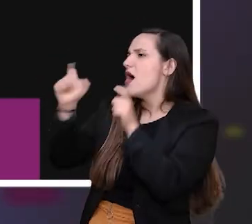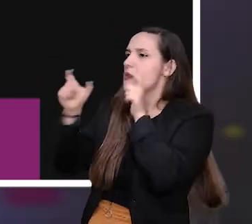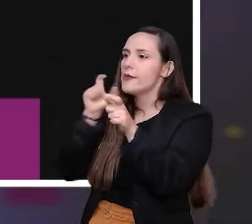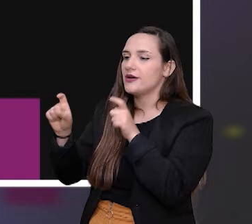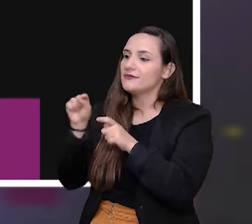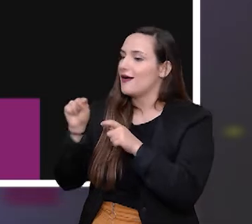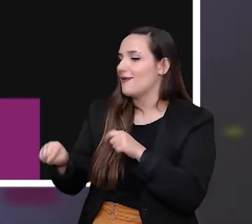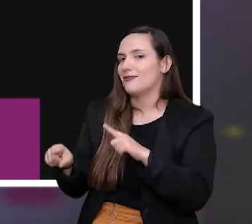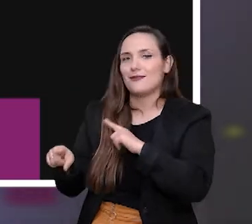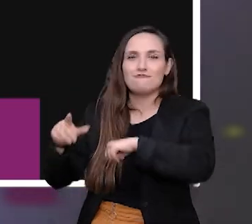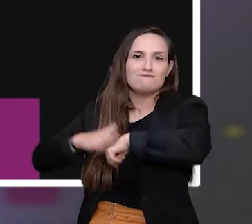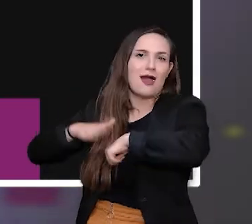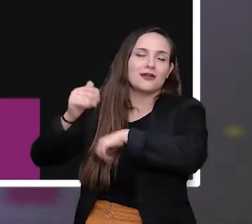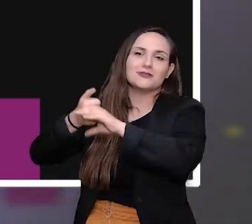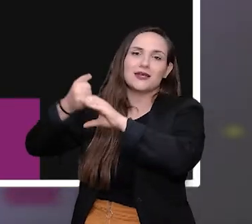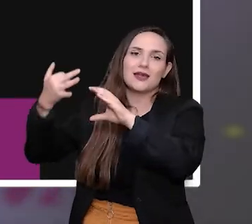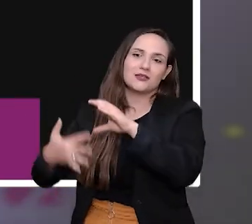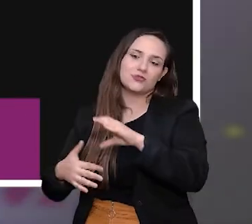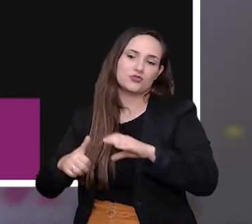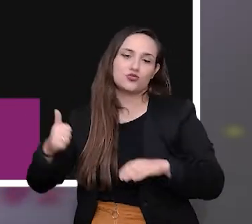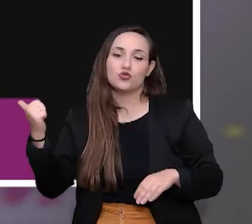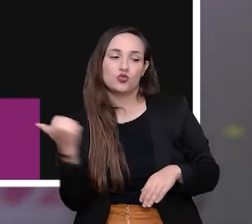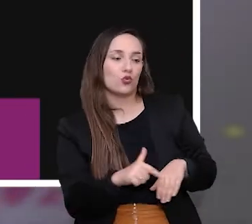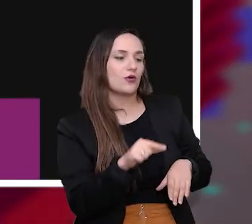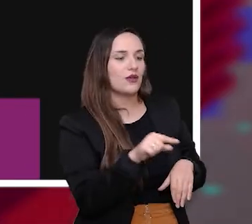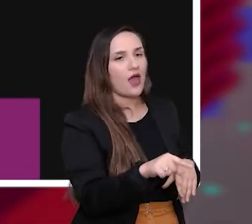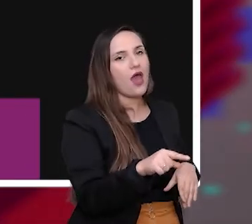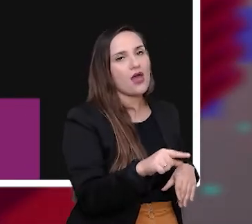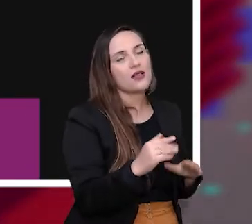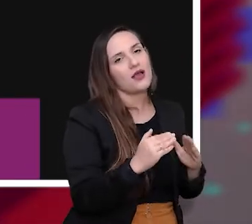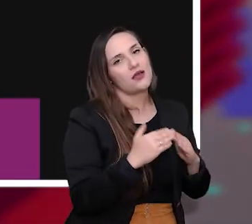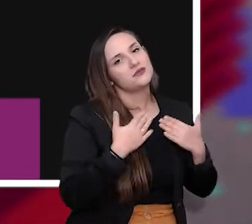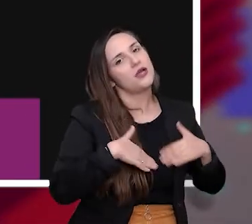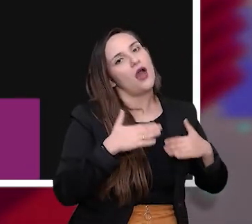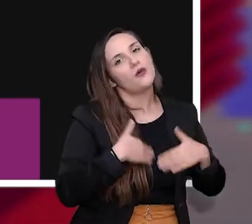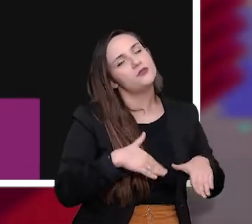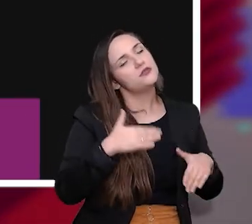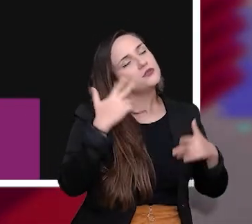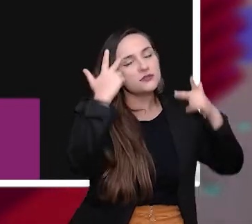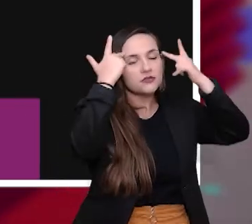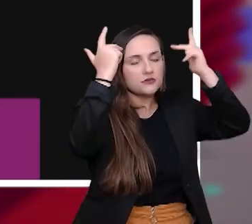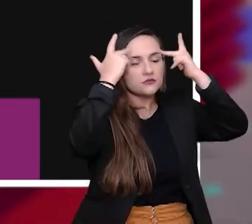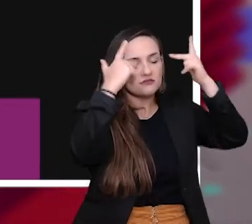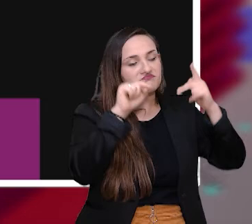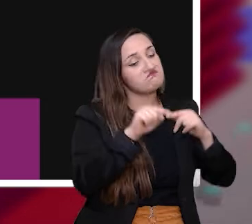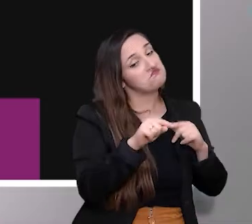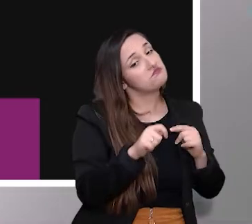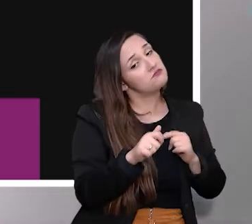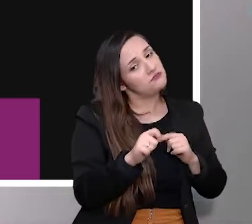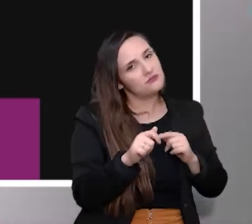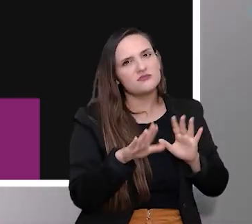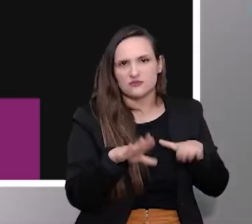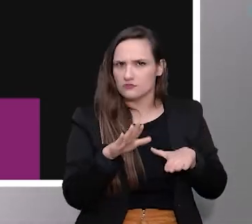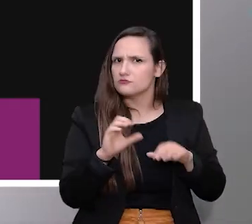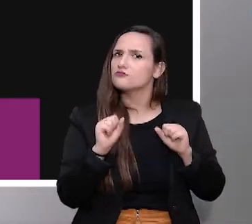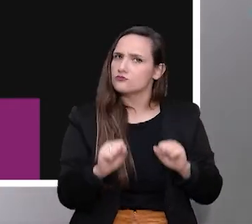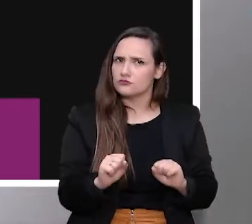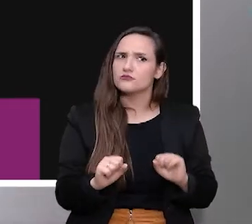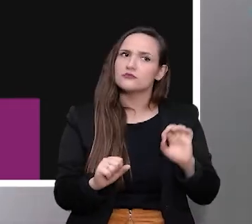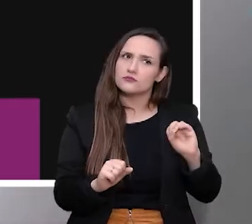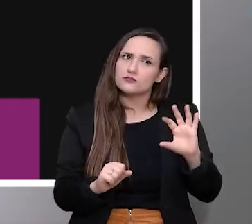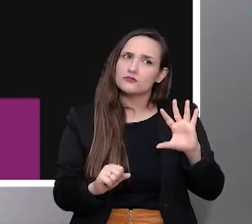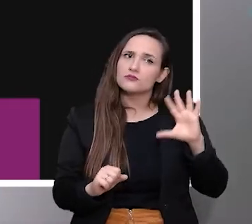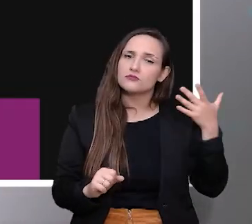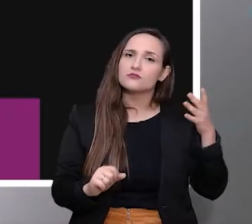traços ligados à agressividade, né? Enquanto que a criança criada num ambiente mais tranquilo e calmo, assertivo, talvez ela